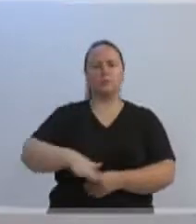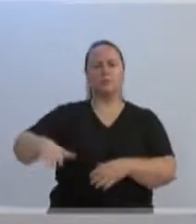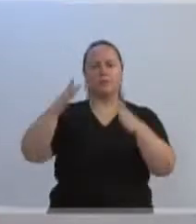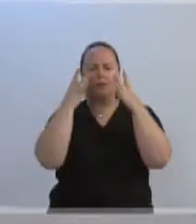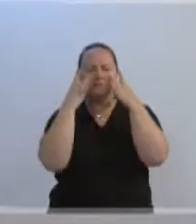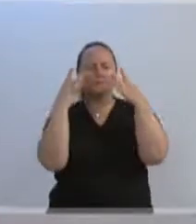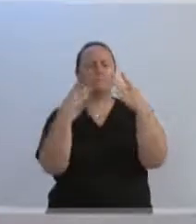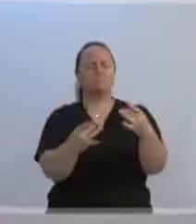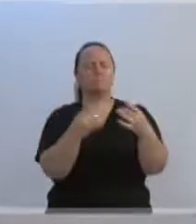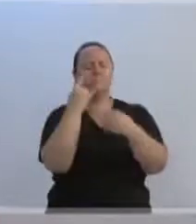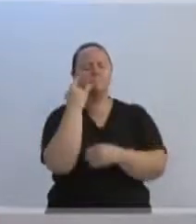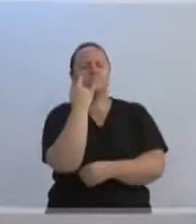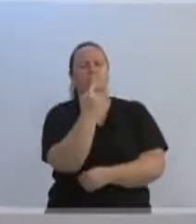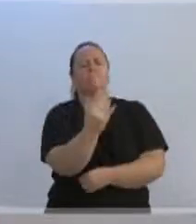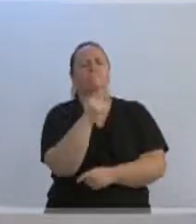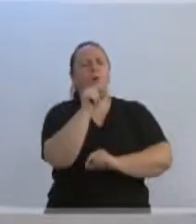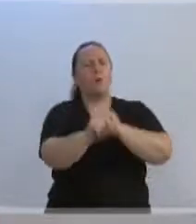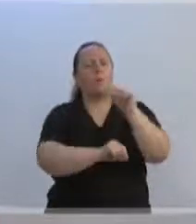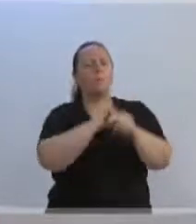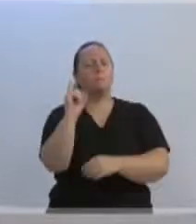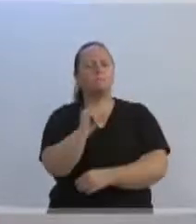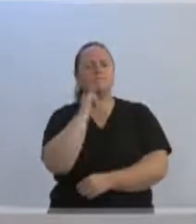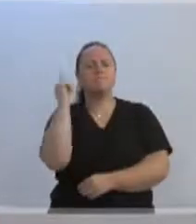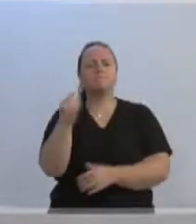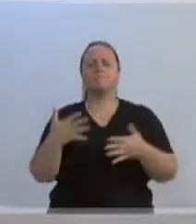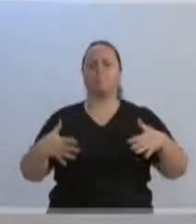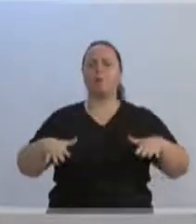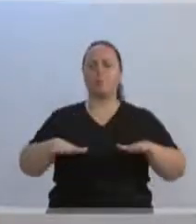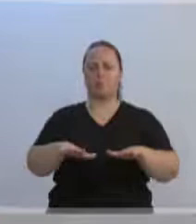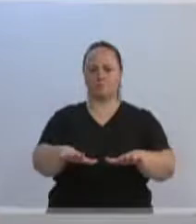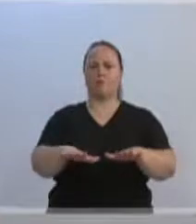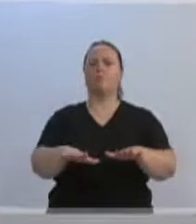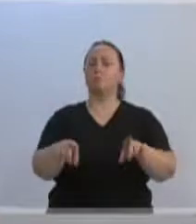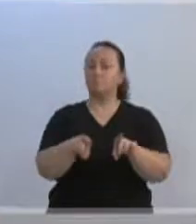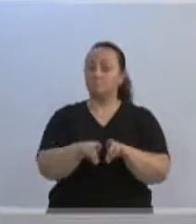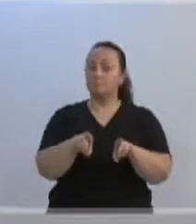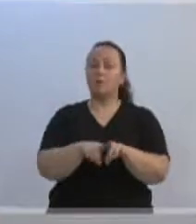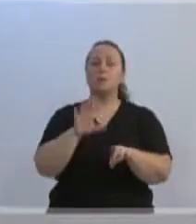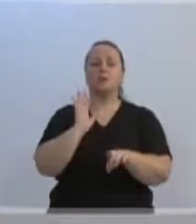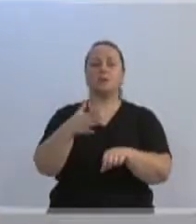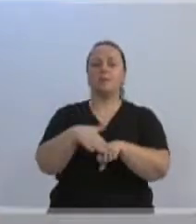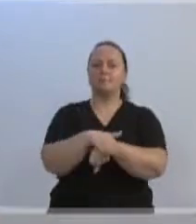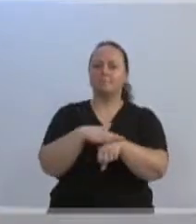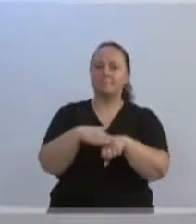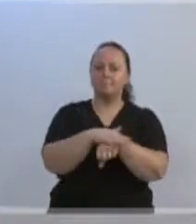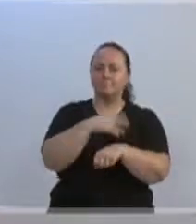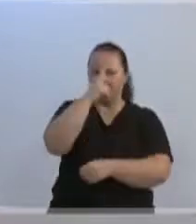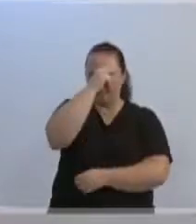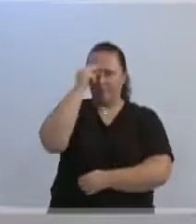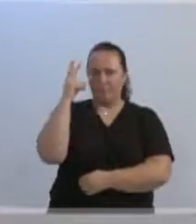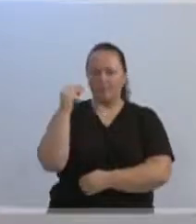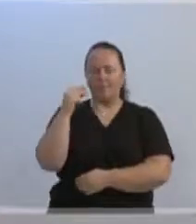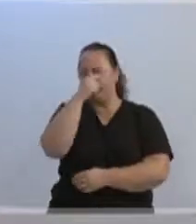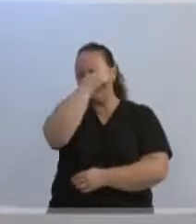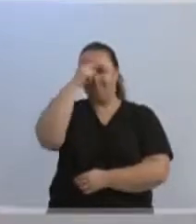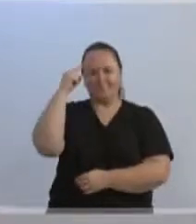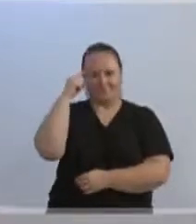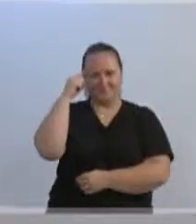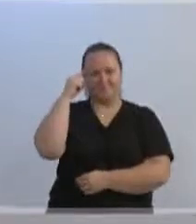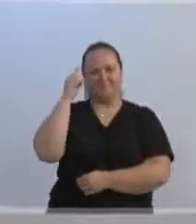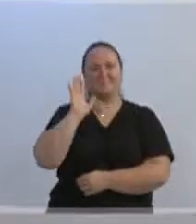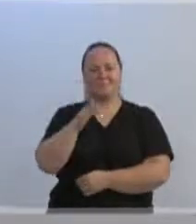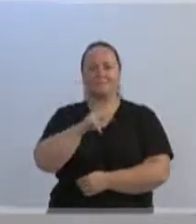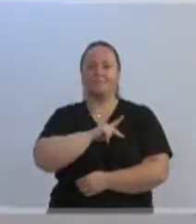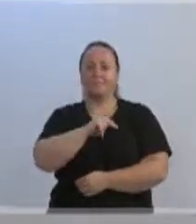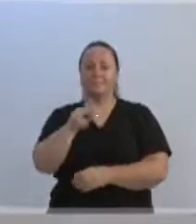a importância da inclusão inclusive é já conversamos com o presidente aqui da casa para trazê-los também aqui a comunidade surda no